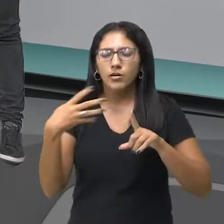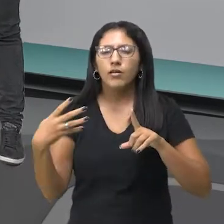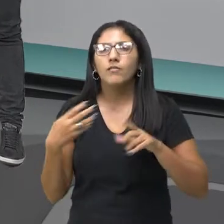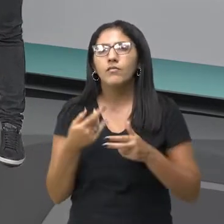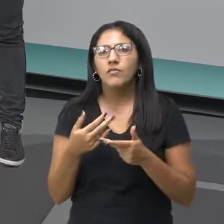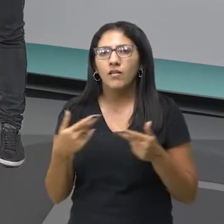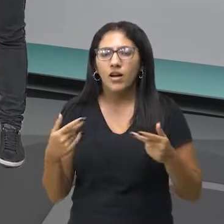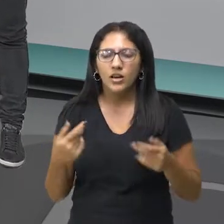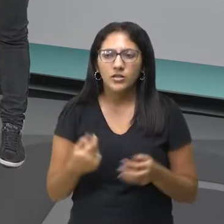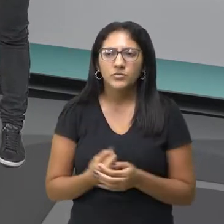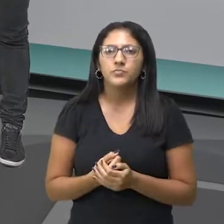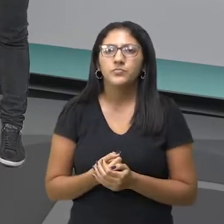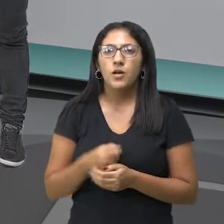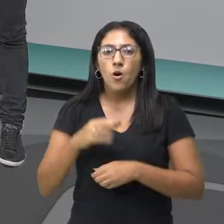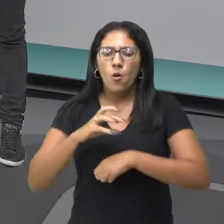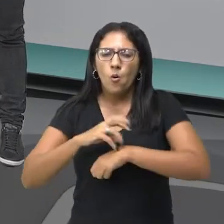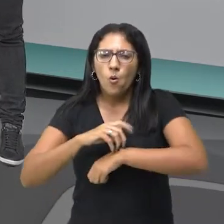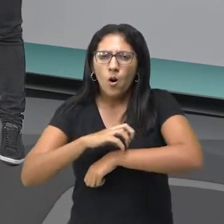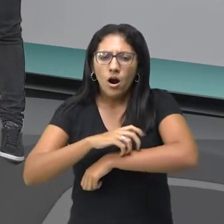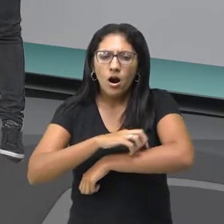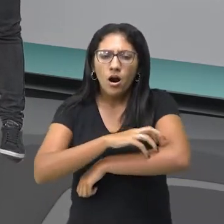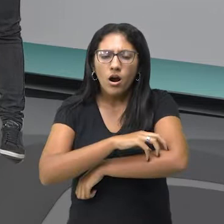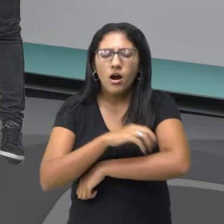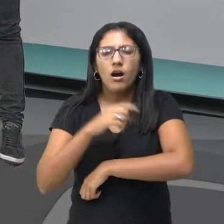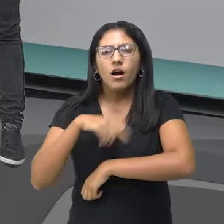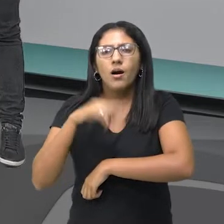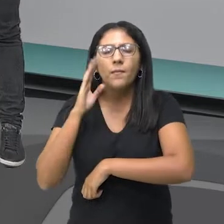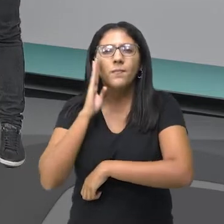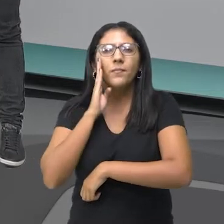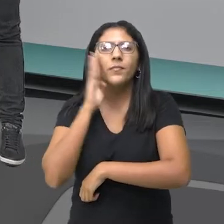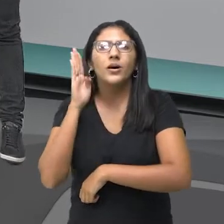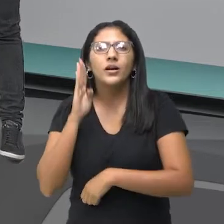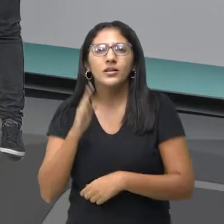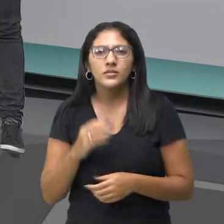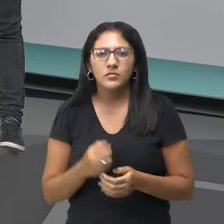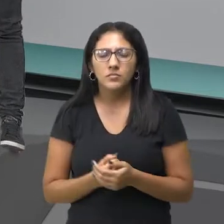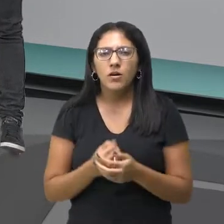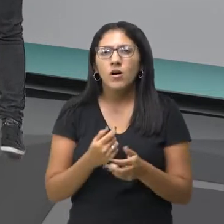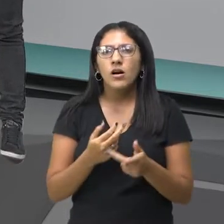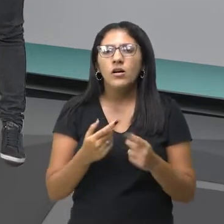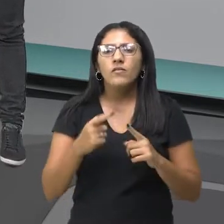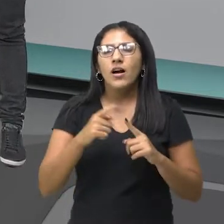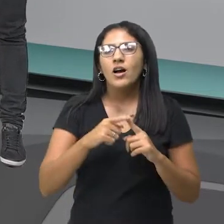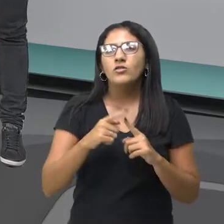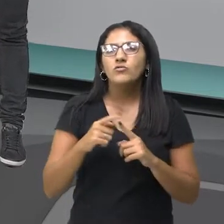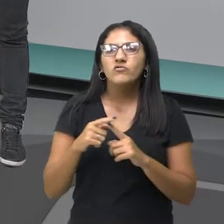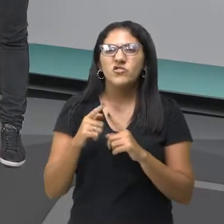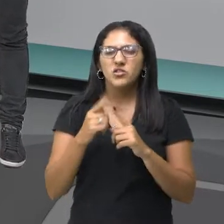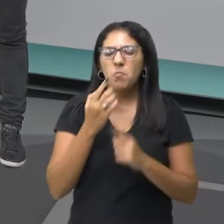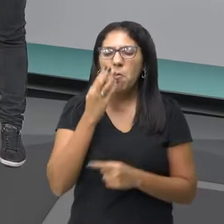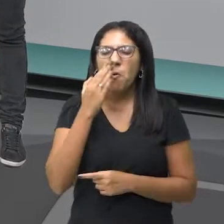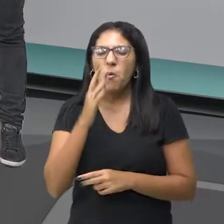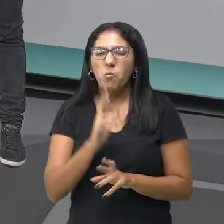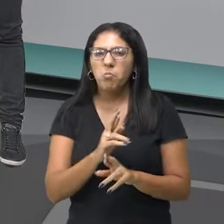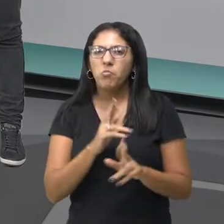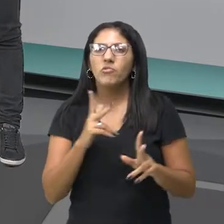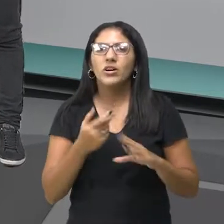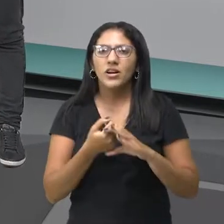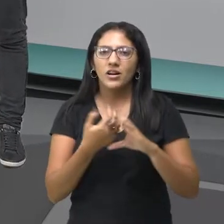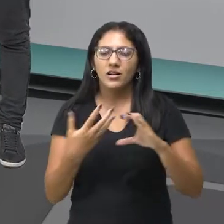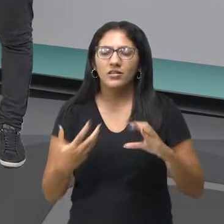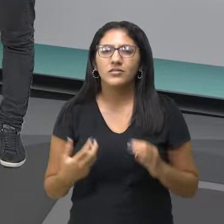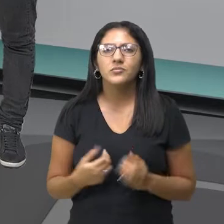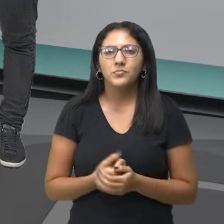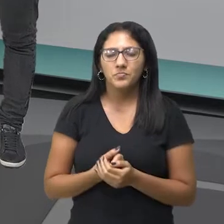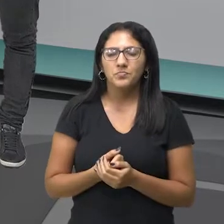animal responsável pelos poderes do herói deu as caras em diferentes visuais, certo? Então, observe